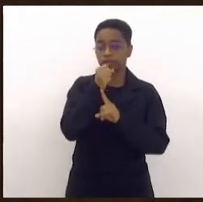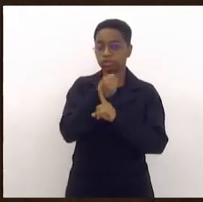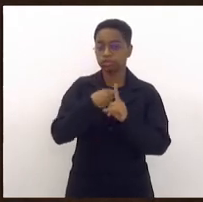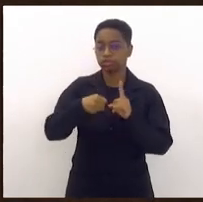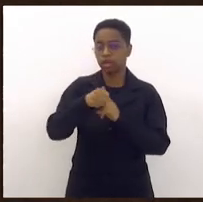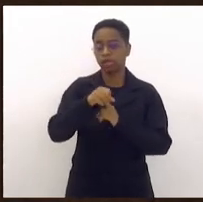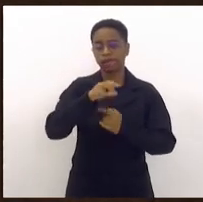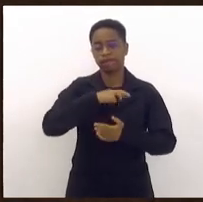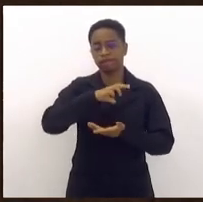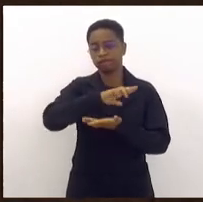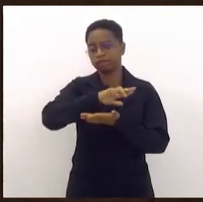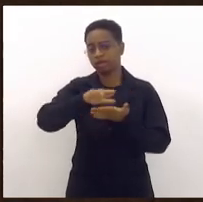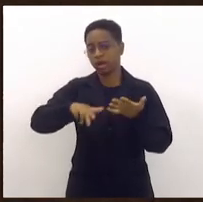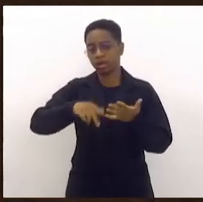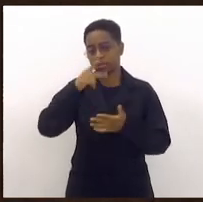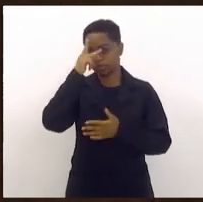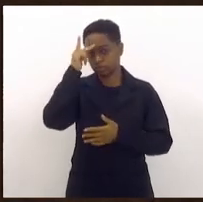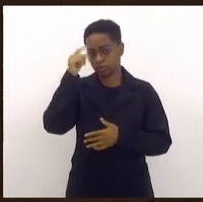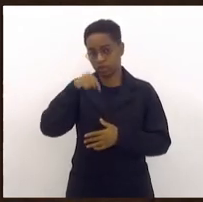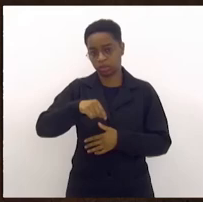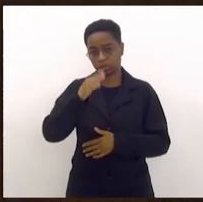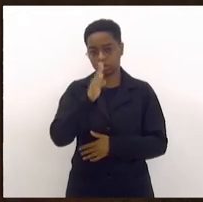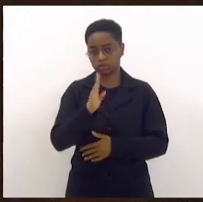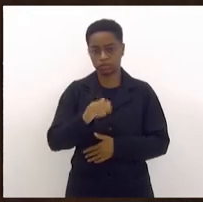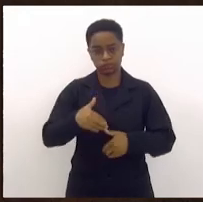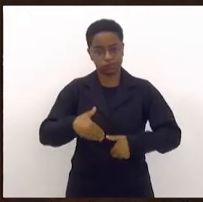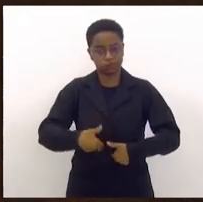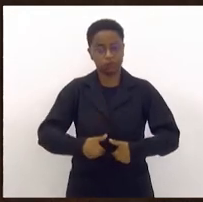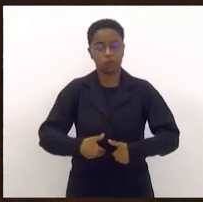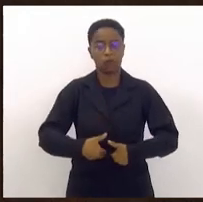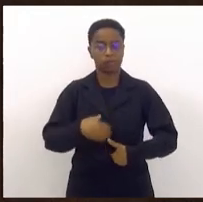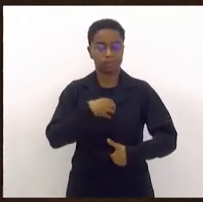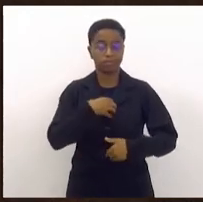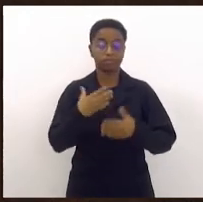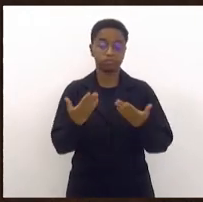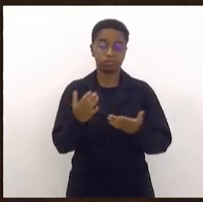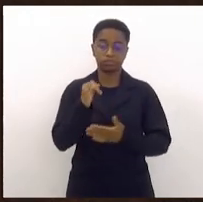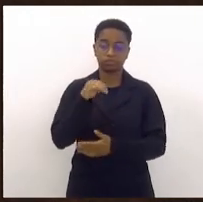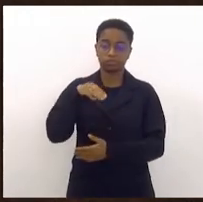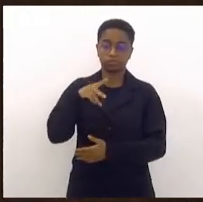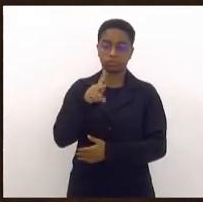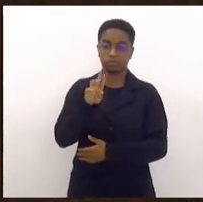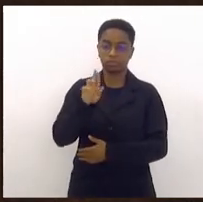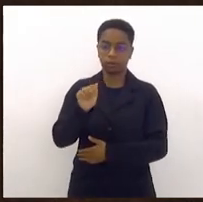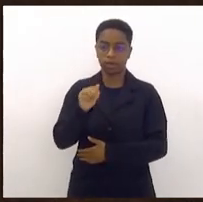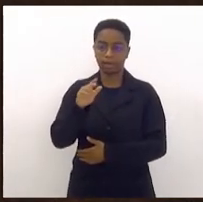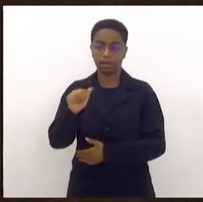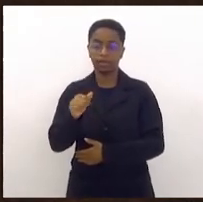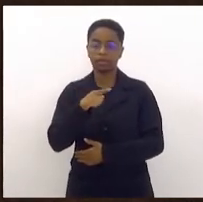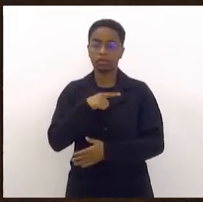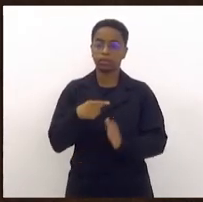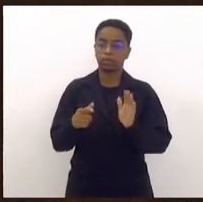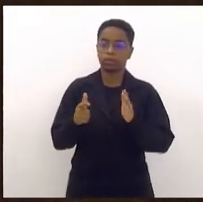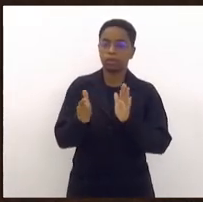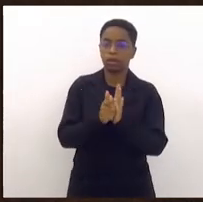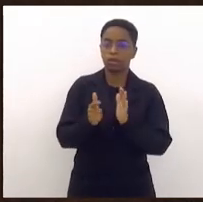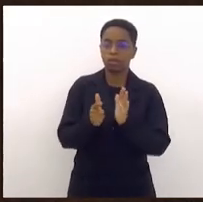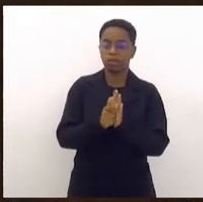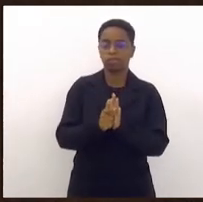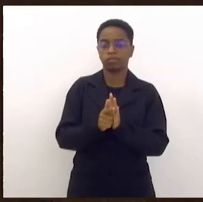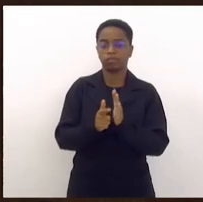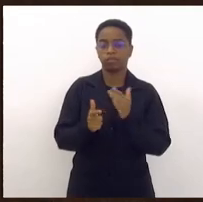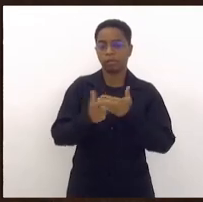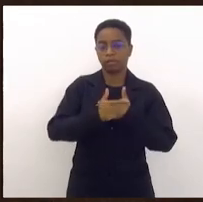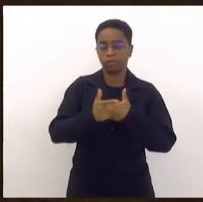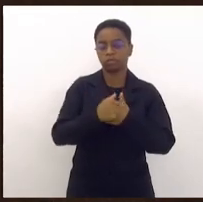milhões de brasileiros passando fome e a Embrapa tem um papel importantíssimo